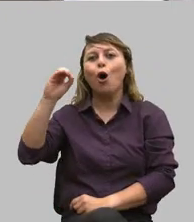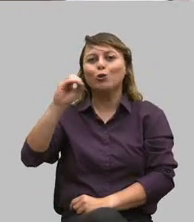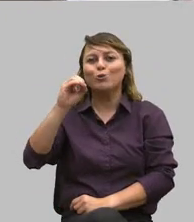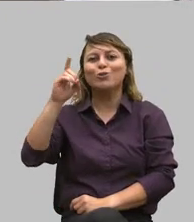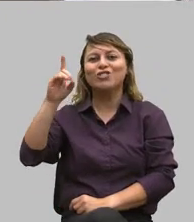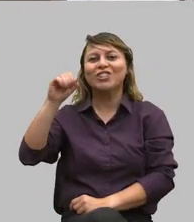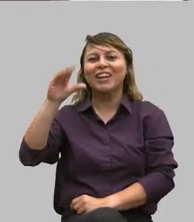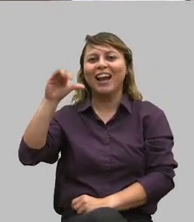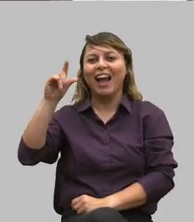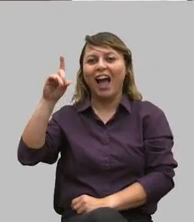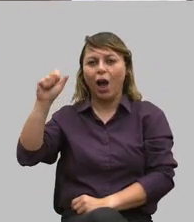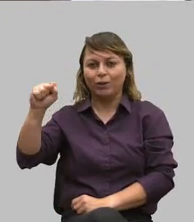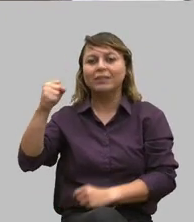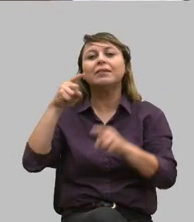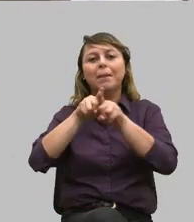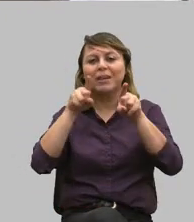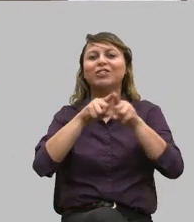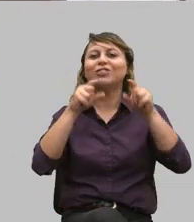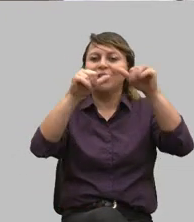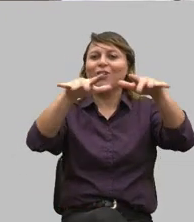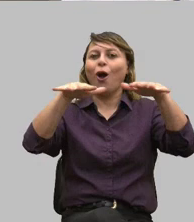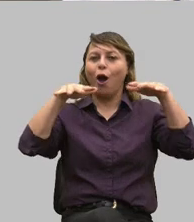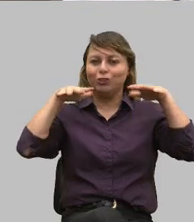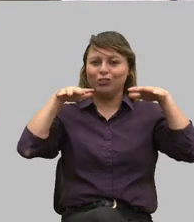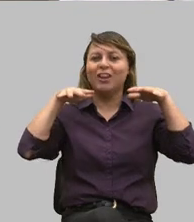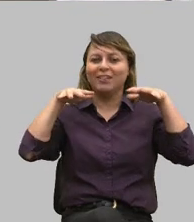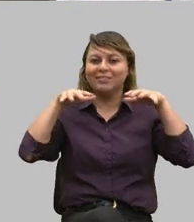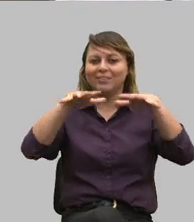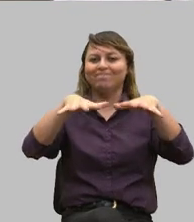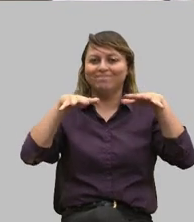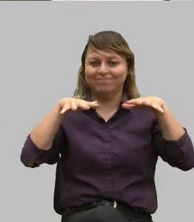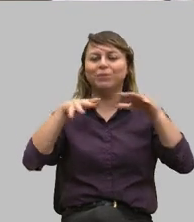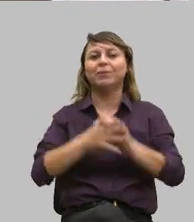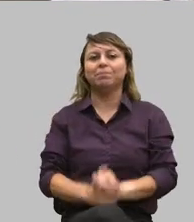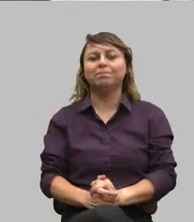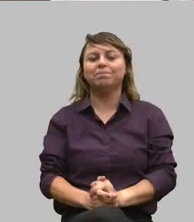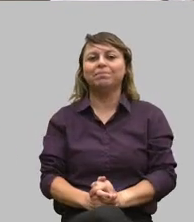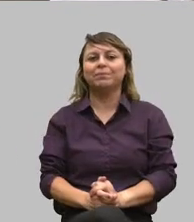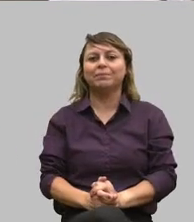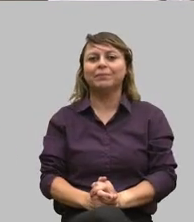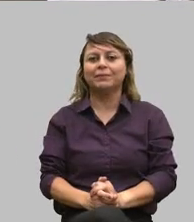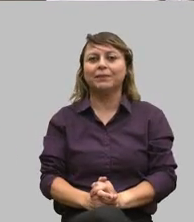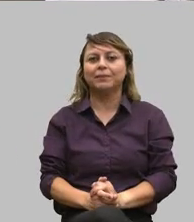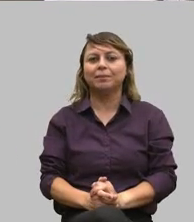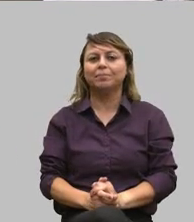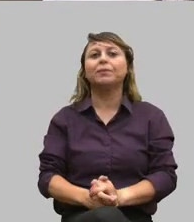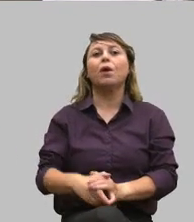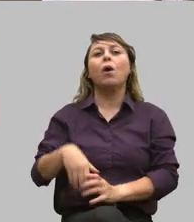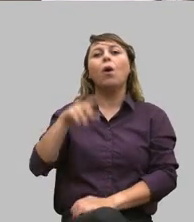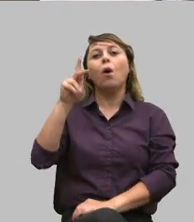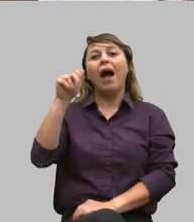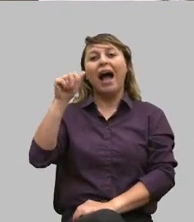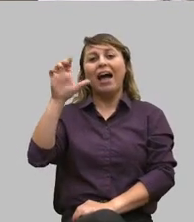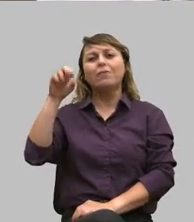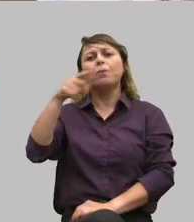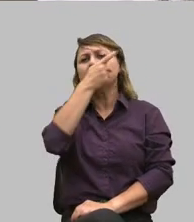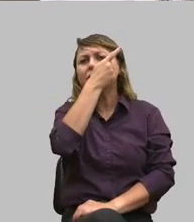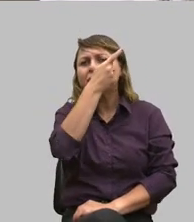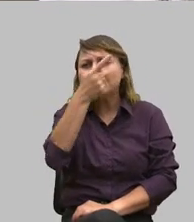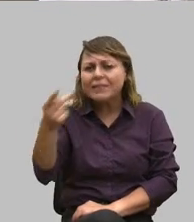acompanhando também a agenda sempre viajando Deputado Arlin não vou nem dizer tardo Arlen nós saímos daqui fom